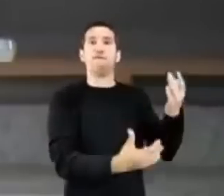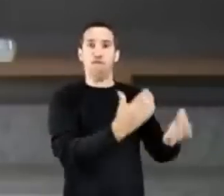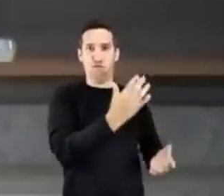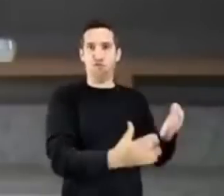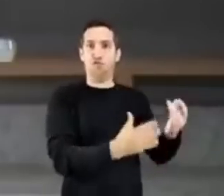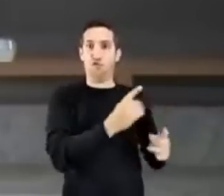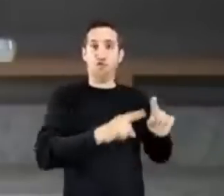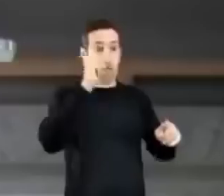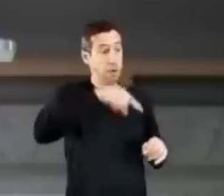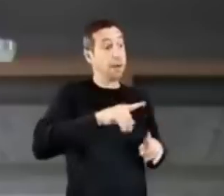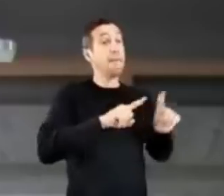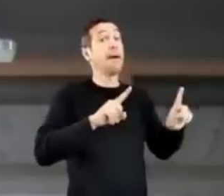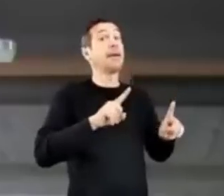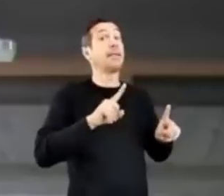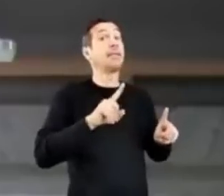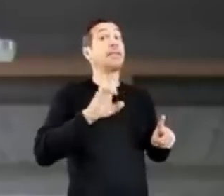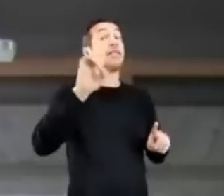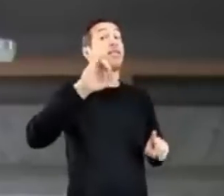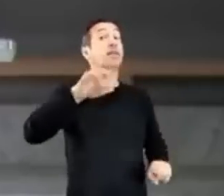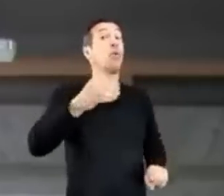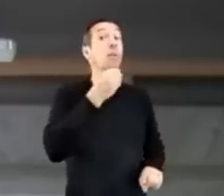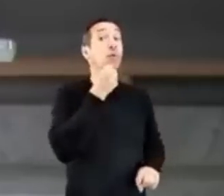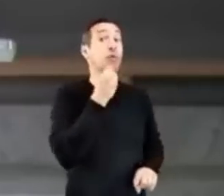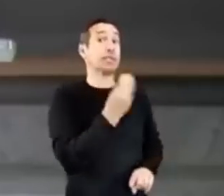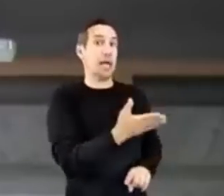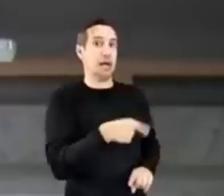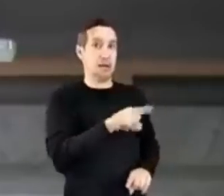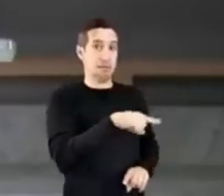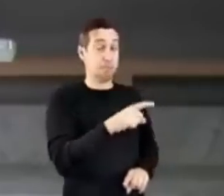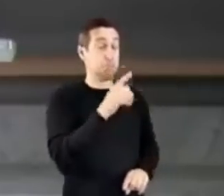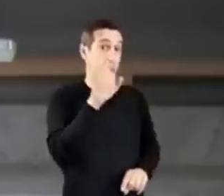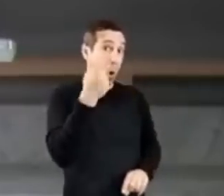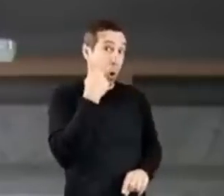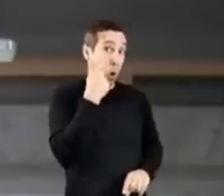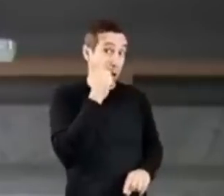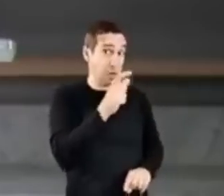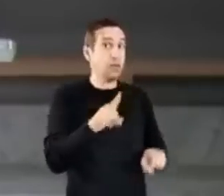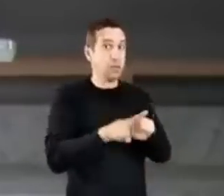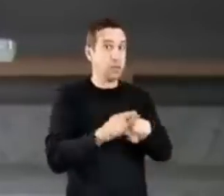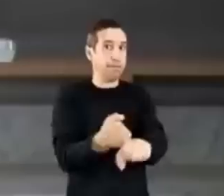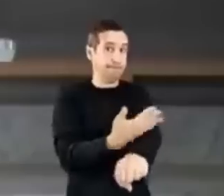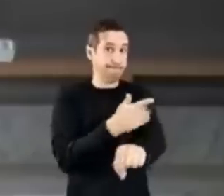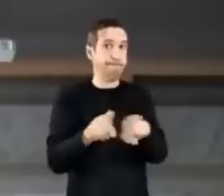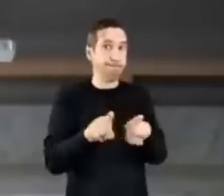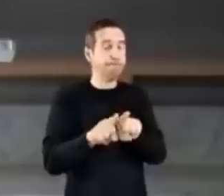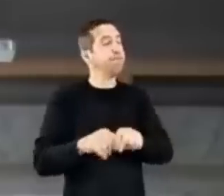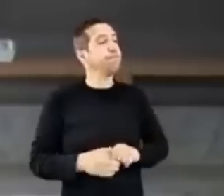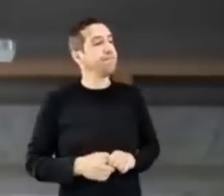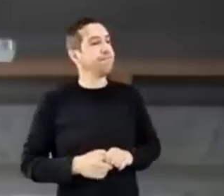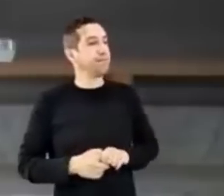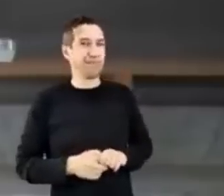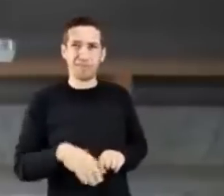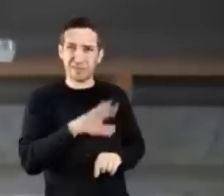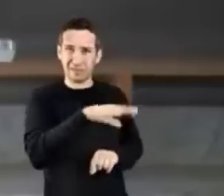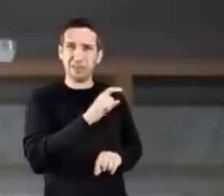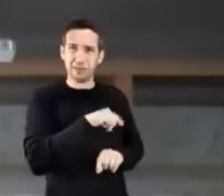eles uma oportunidade muito interessante e ao mesmo tempo emocionante sabes porquê Porque os ímpios vão